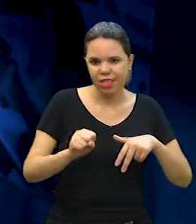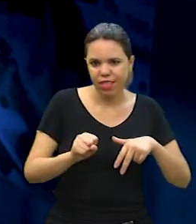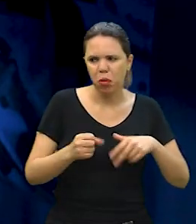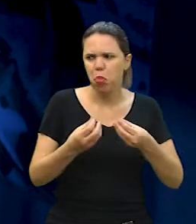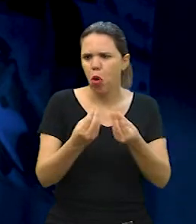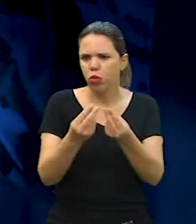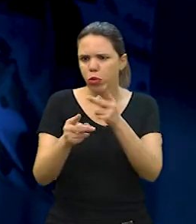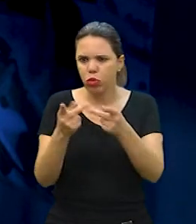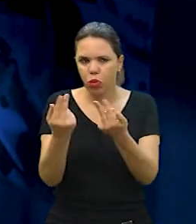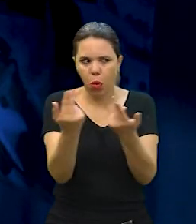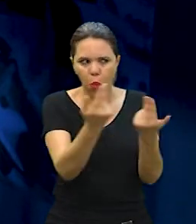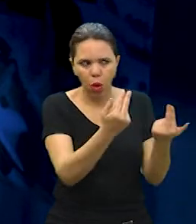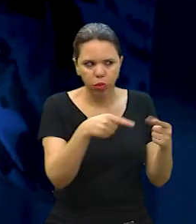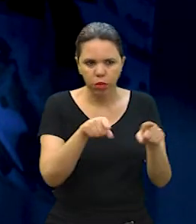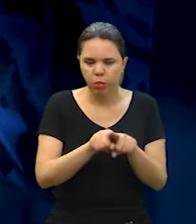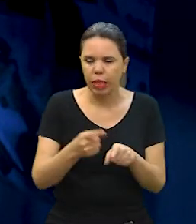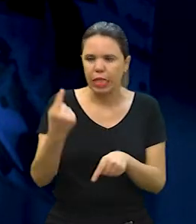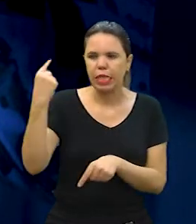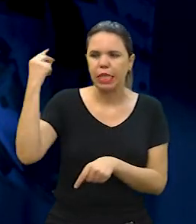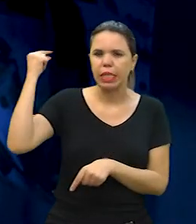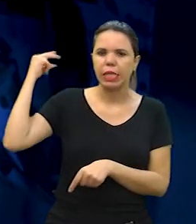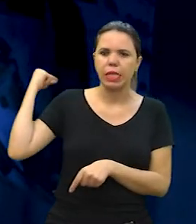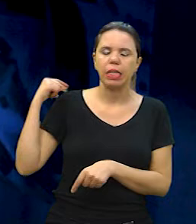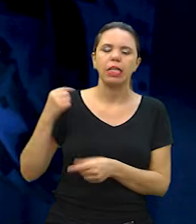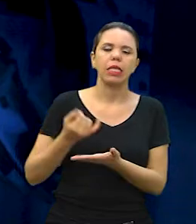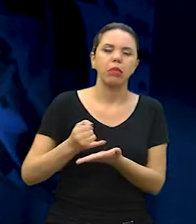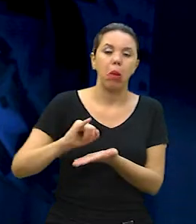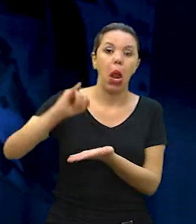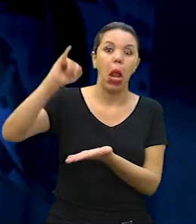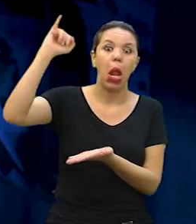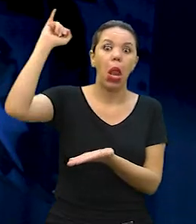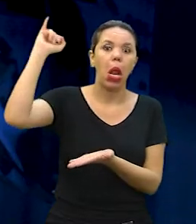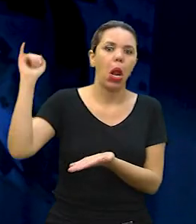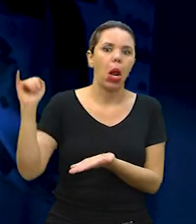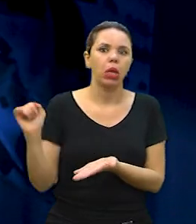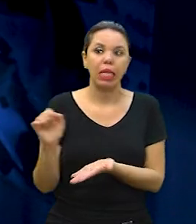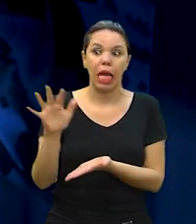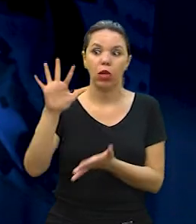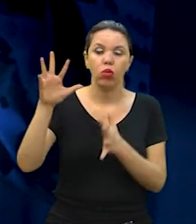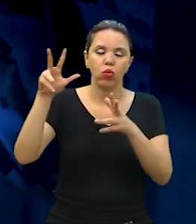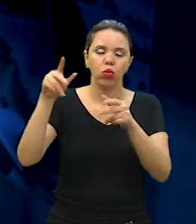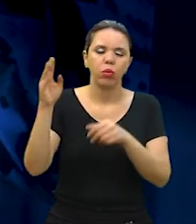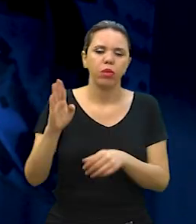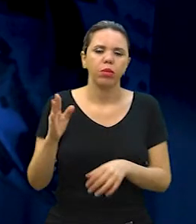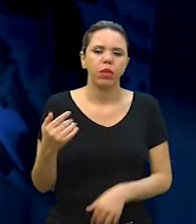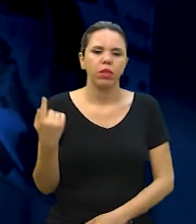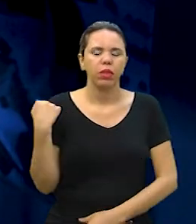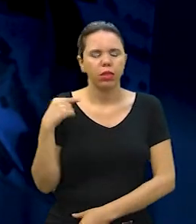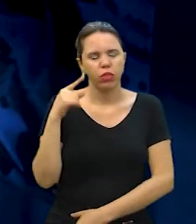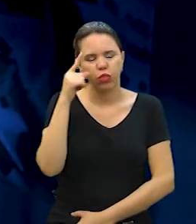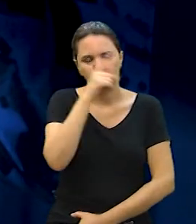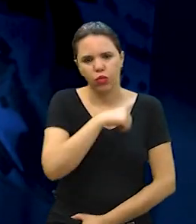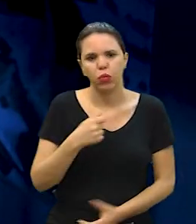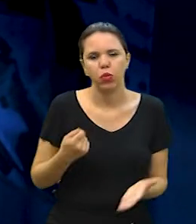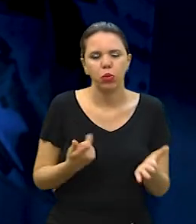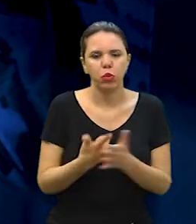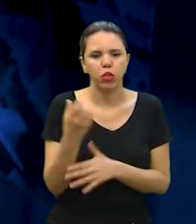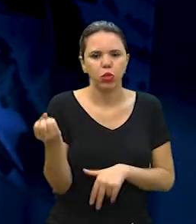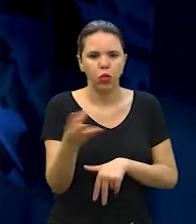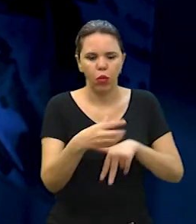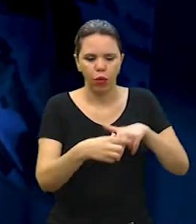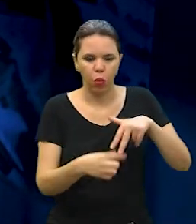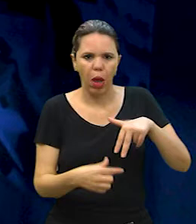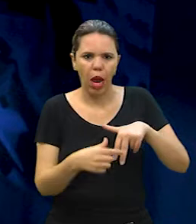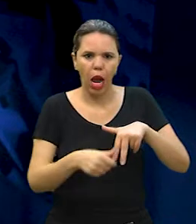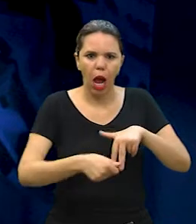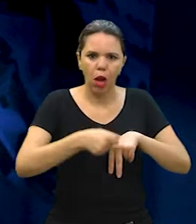também? Exato. Era uma época de inflação altíssima e a dificuldade de comprar um jeans